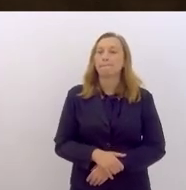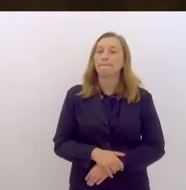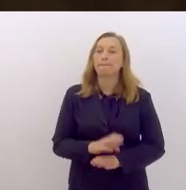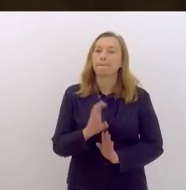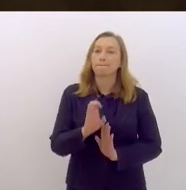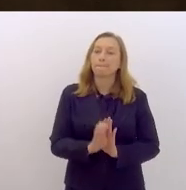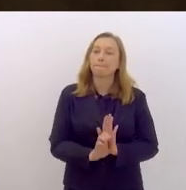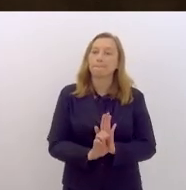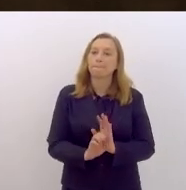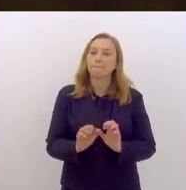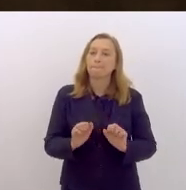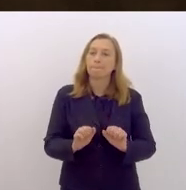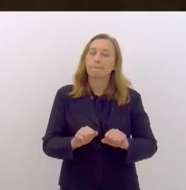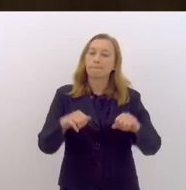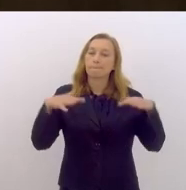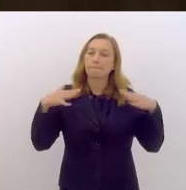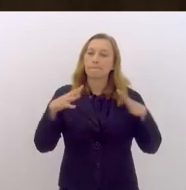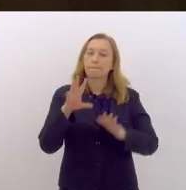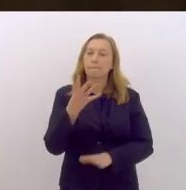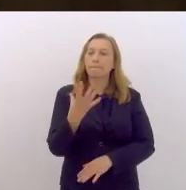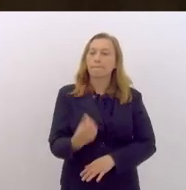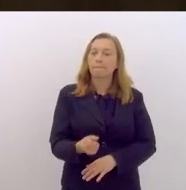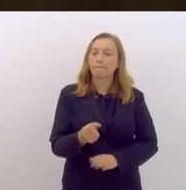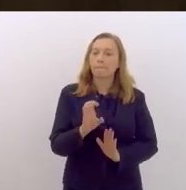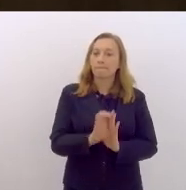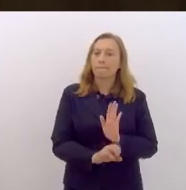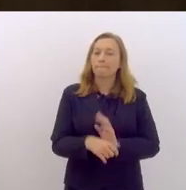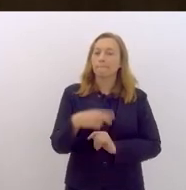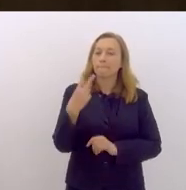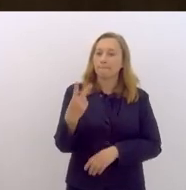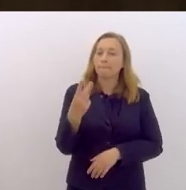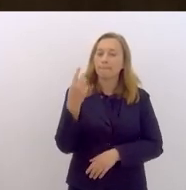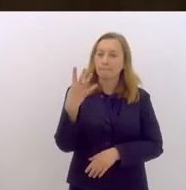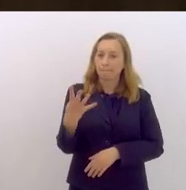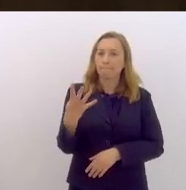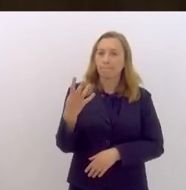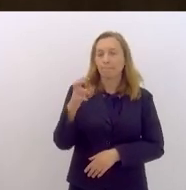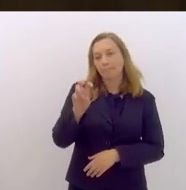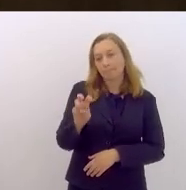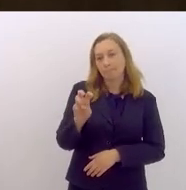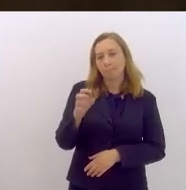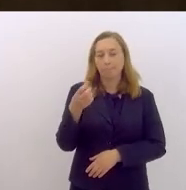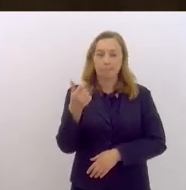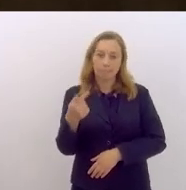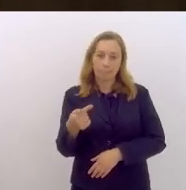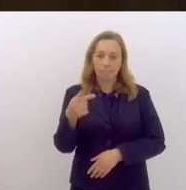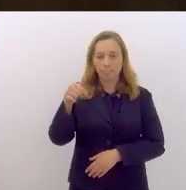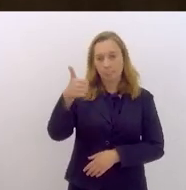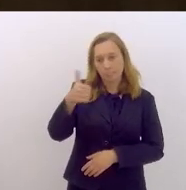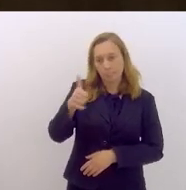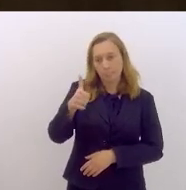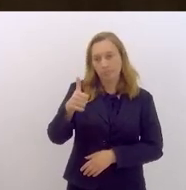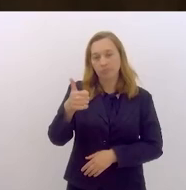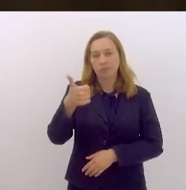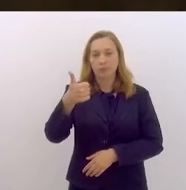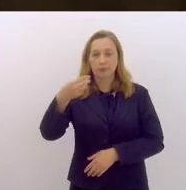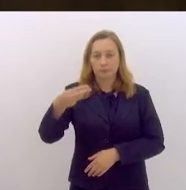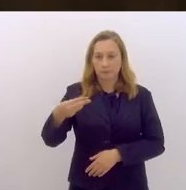de plenário. Favorável às emendas números 2, 4, 5, 7, 11 e